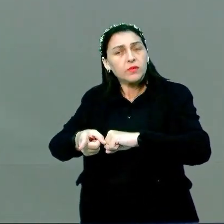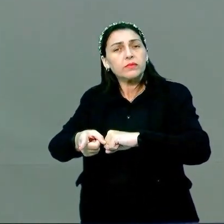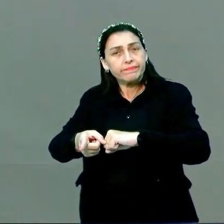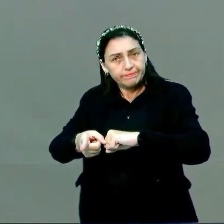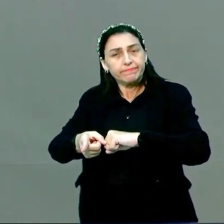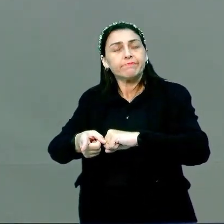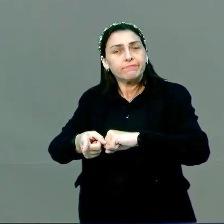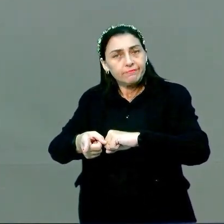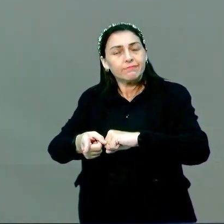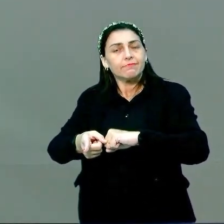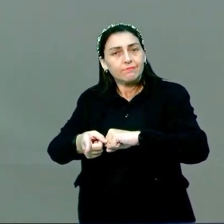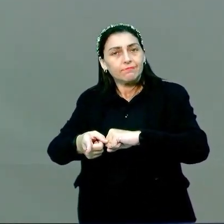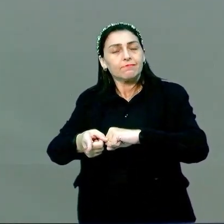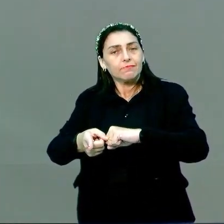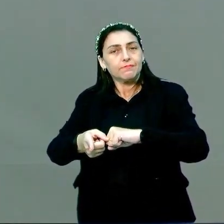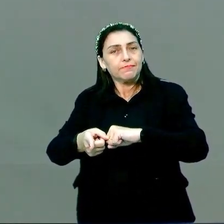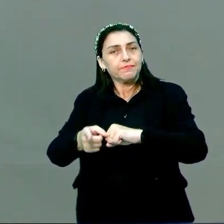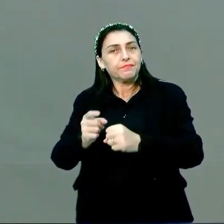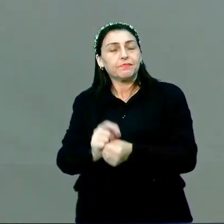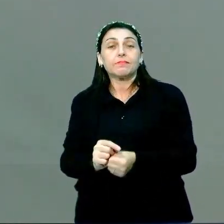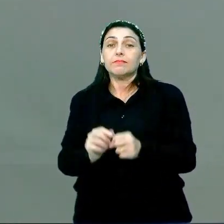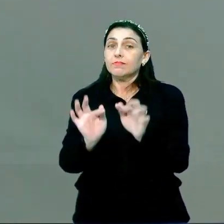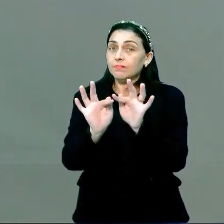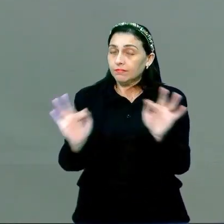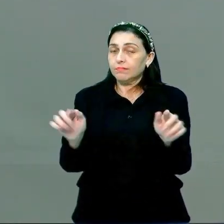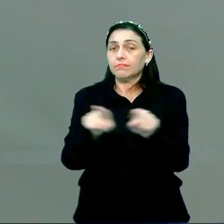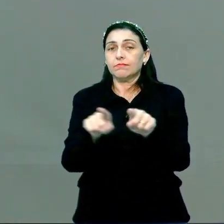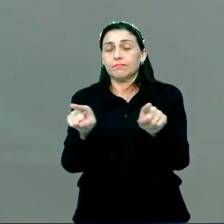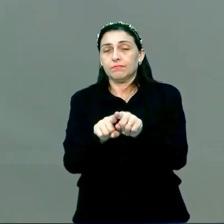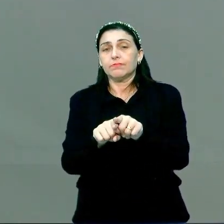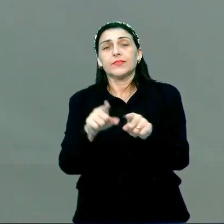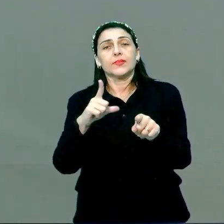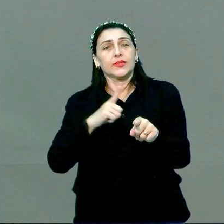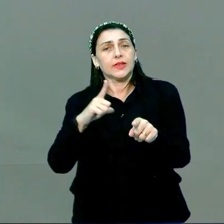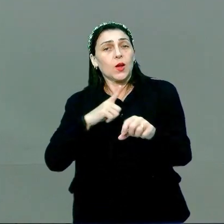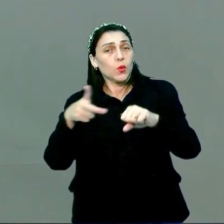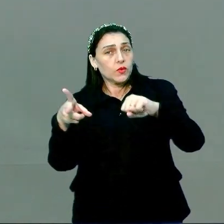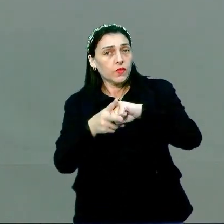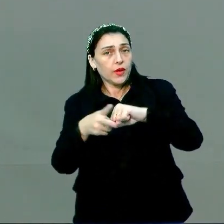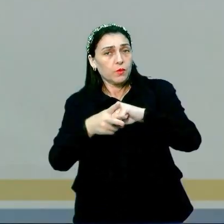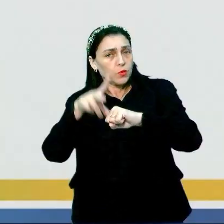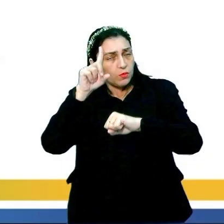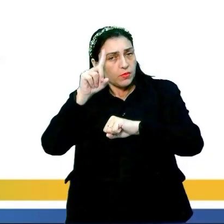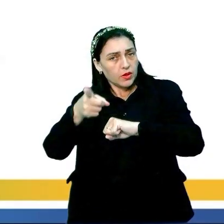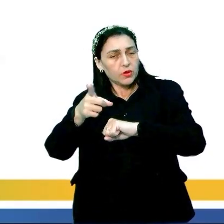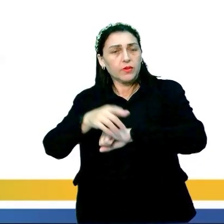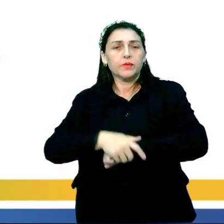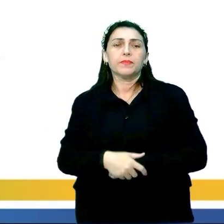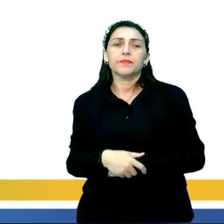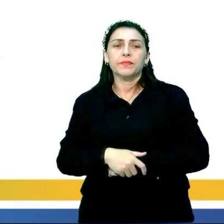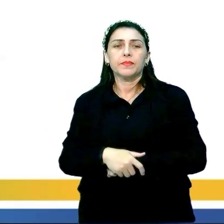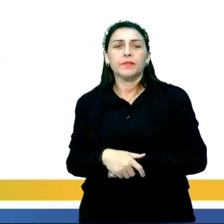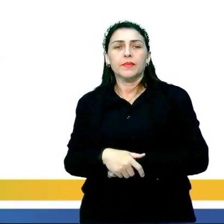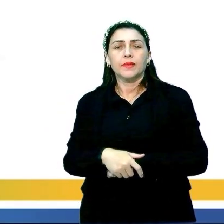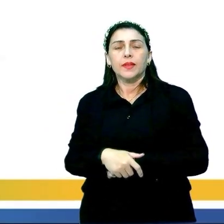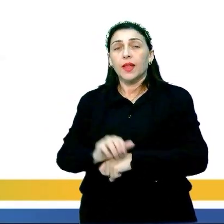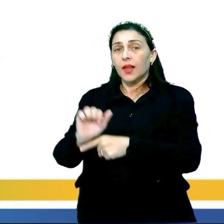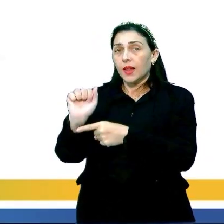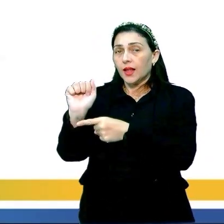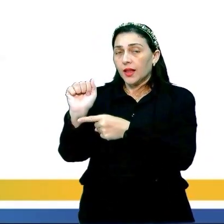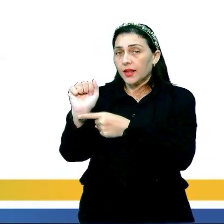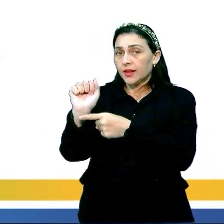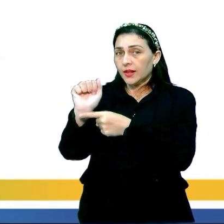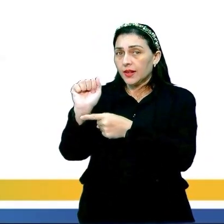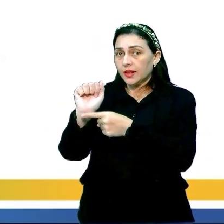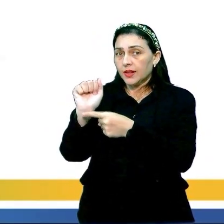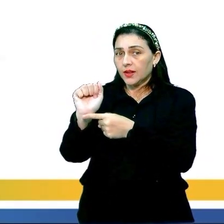eles dão uma ordem? Pois é. Nessa questão nós iremos trabalhar exatamente isso, ok? Então vamos lá.